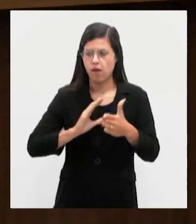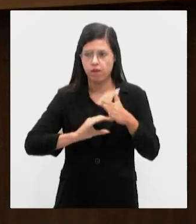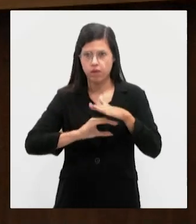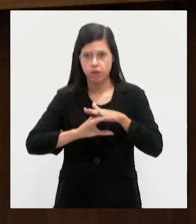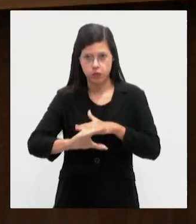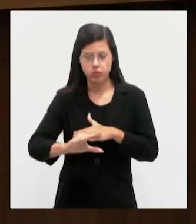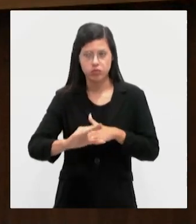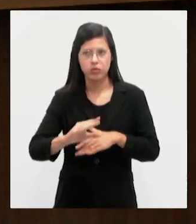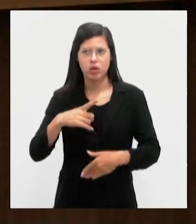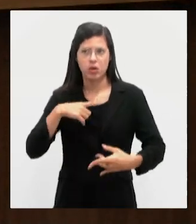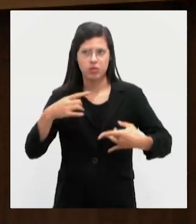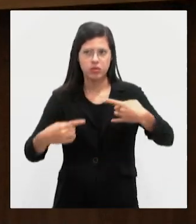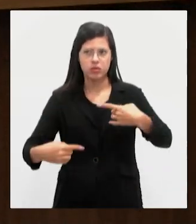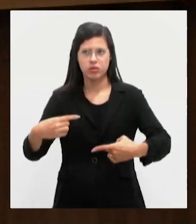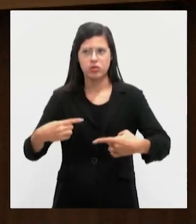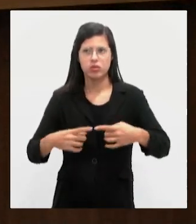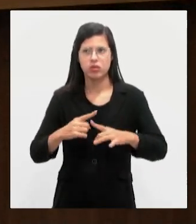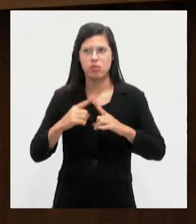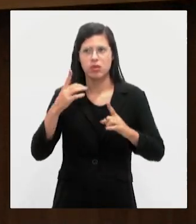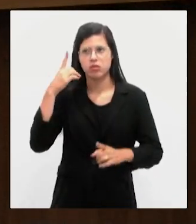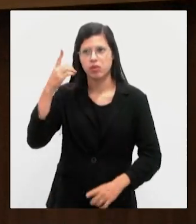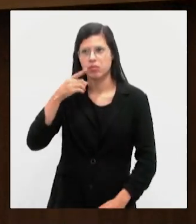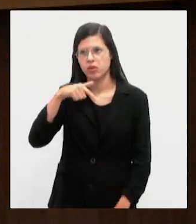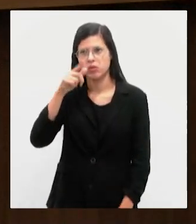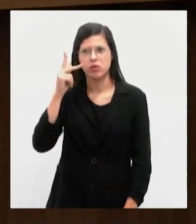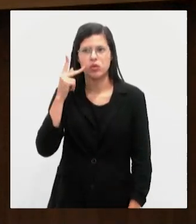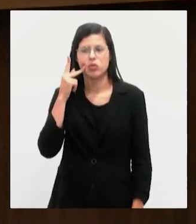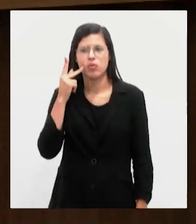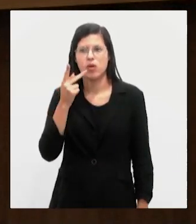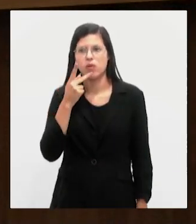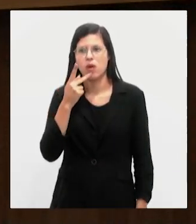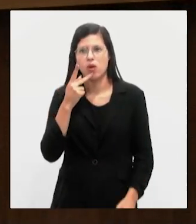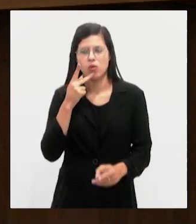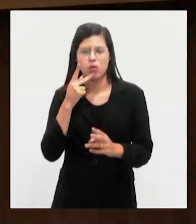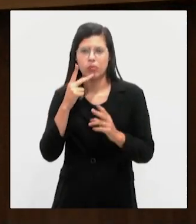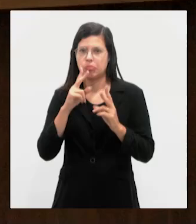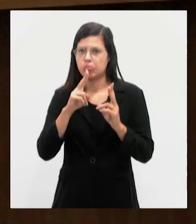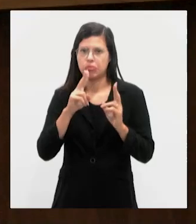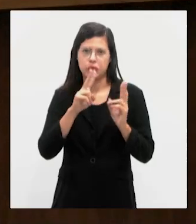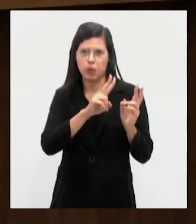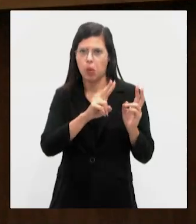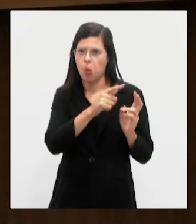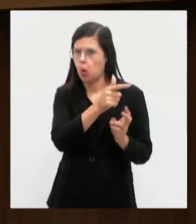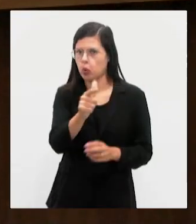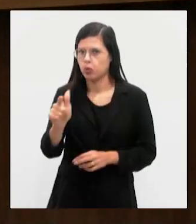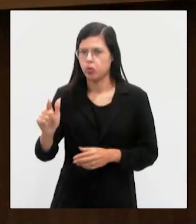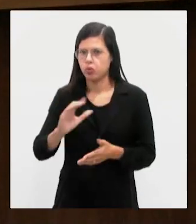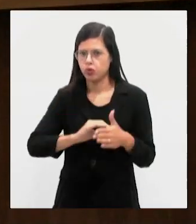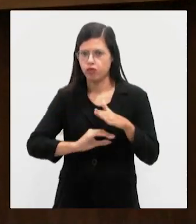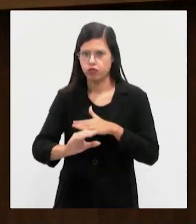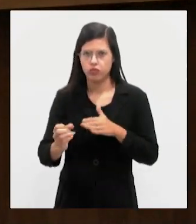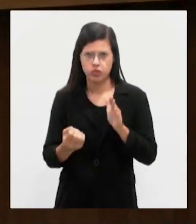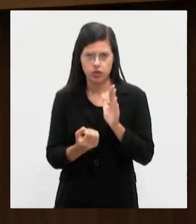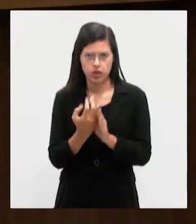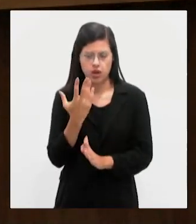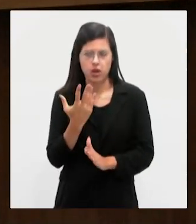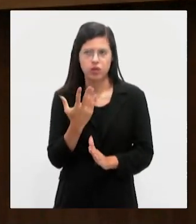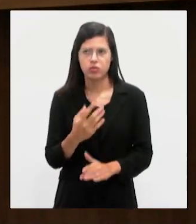Paulo levantou várias exceções de fundos criados, né?